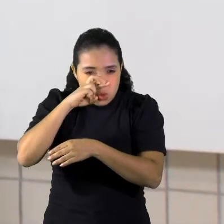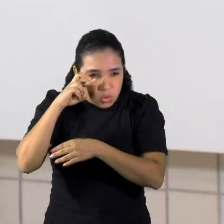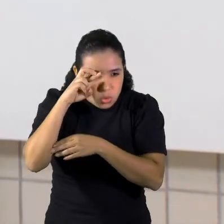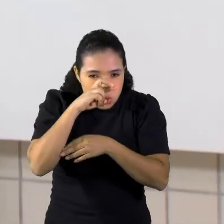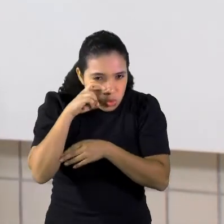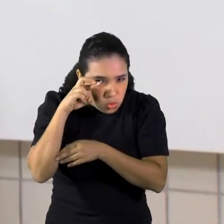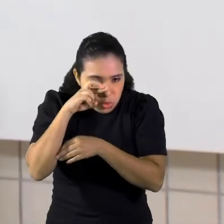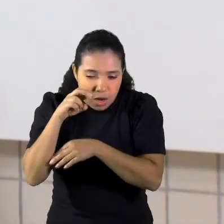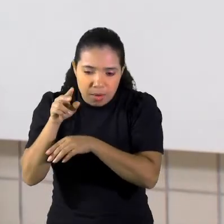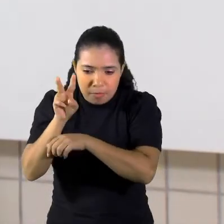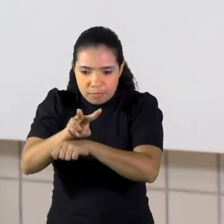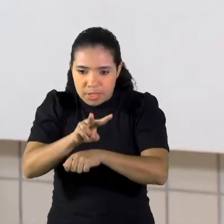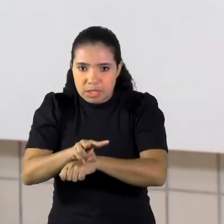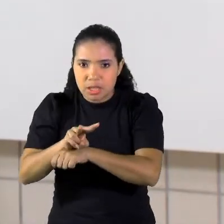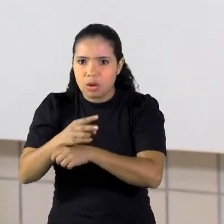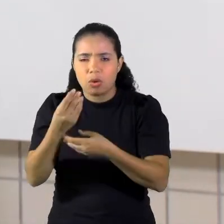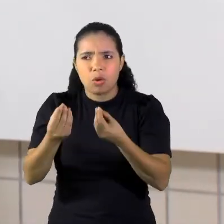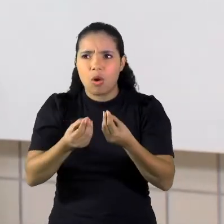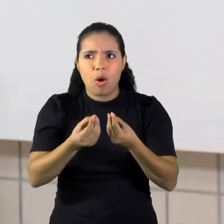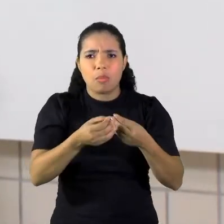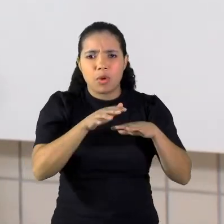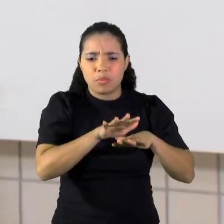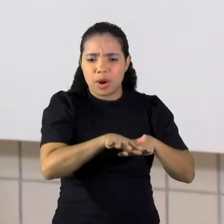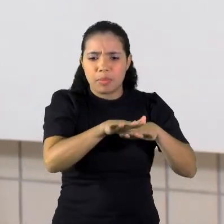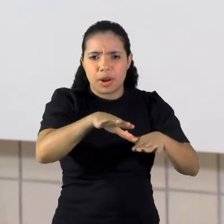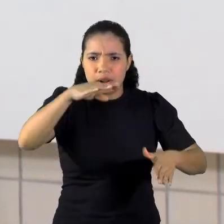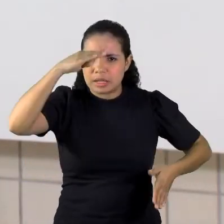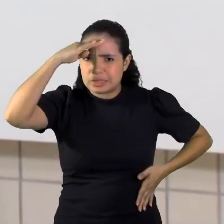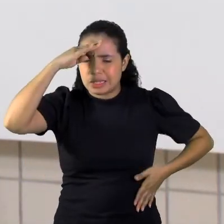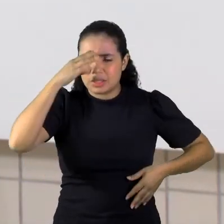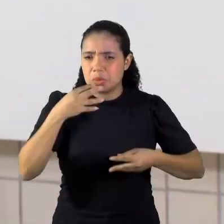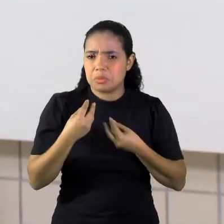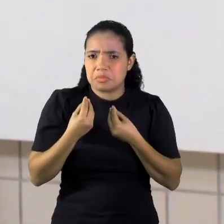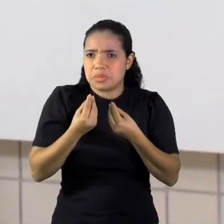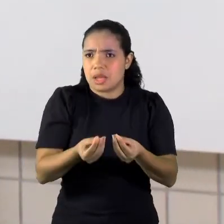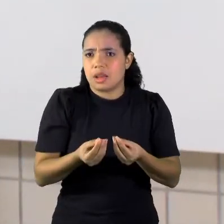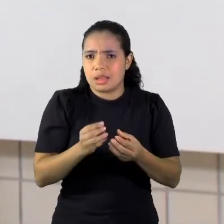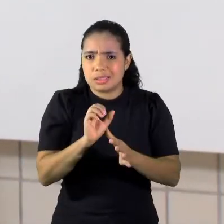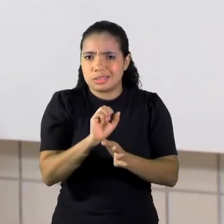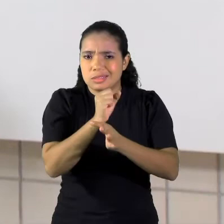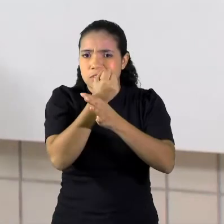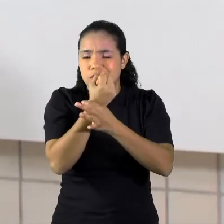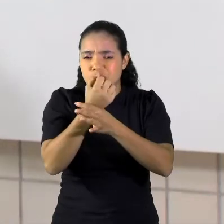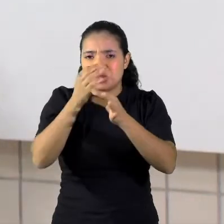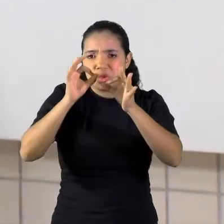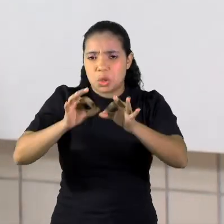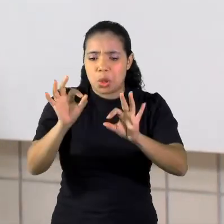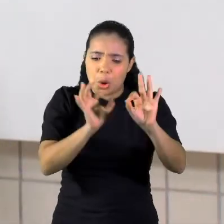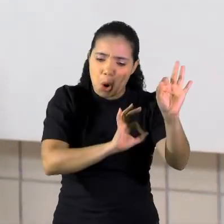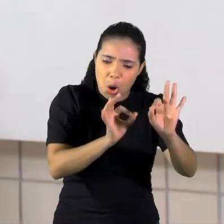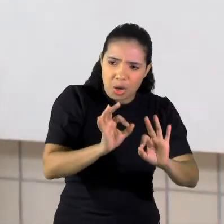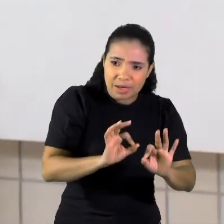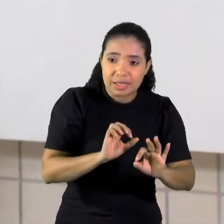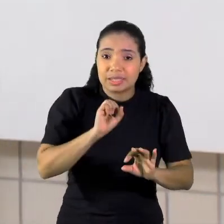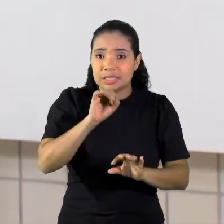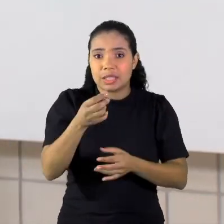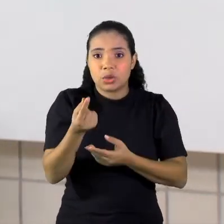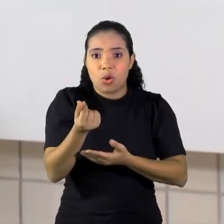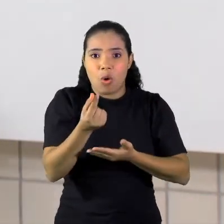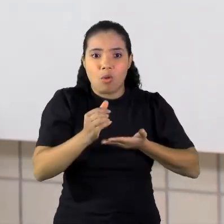como é que você vai patrocinar soldados? Como é que você vai garantir que os caras vão se organizar sem